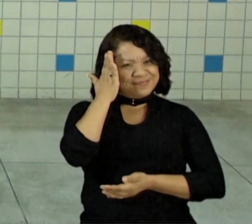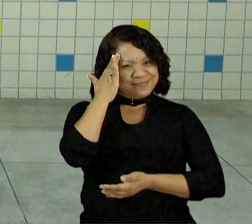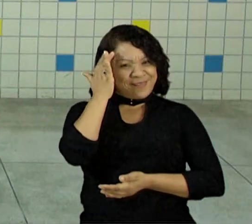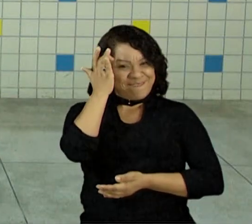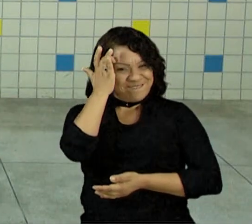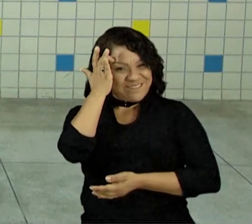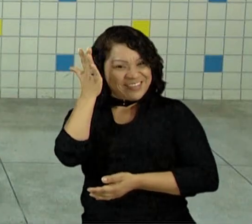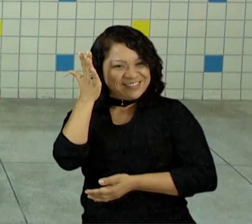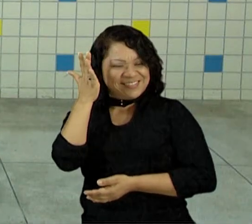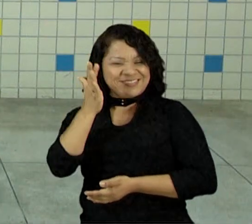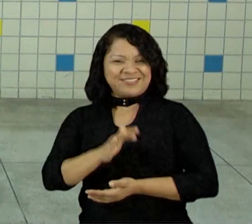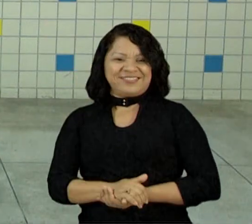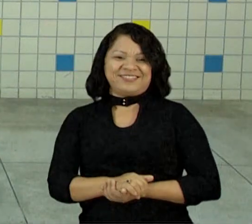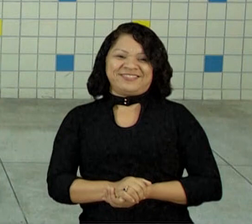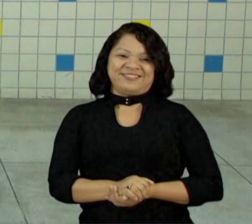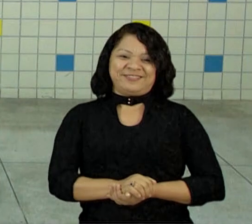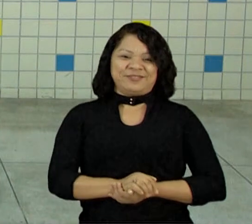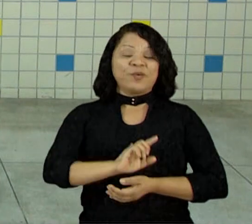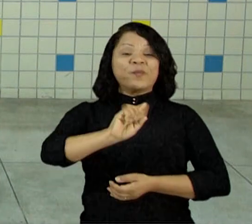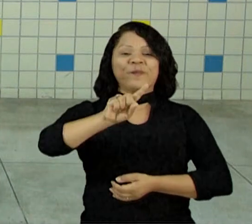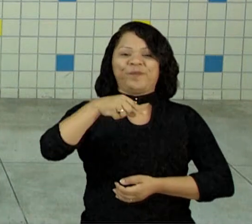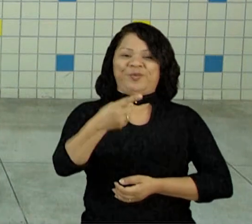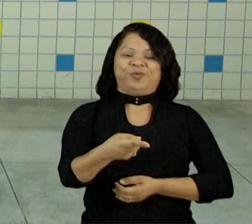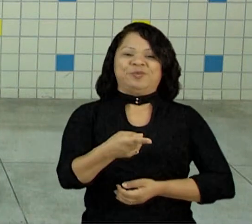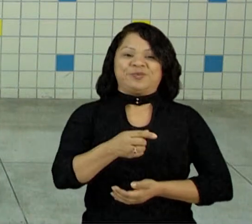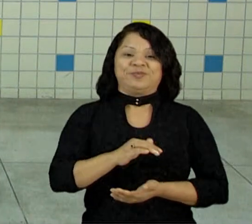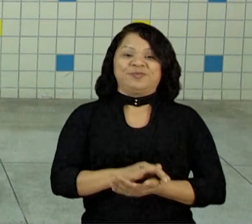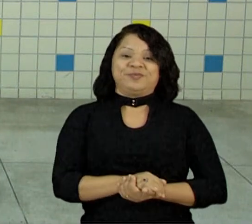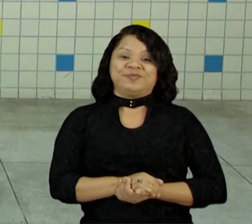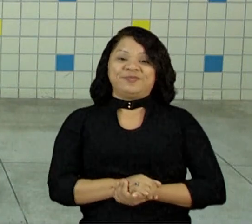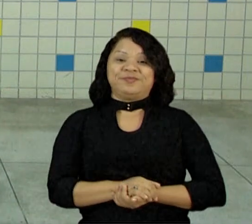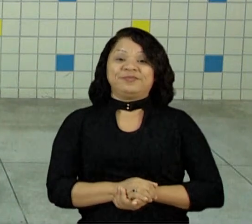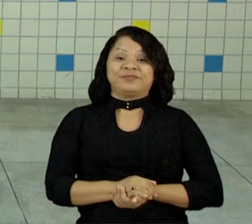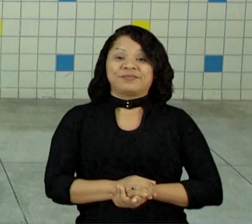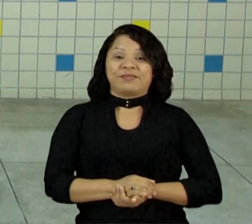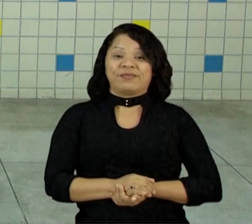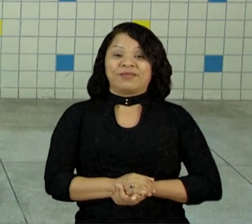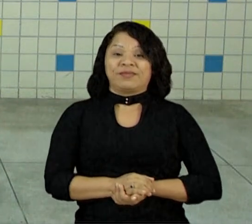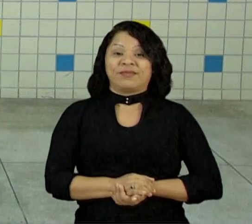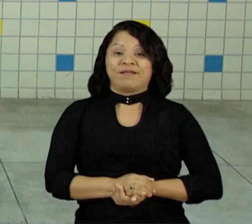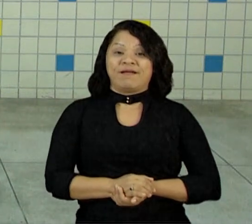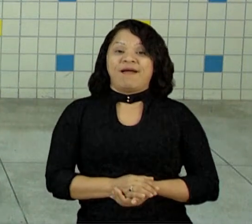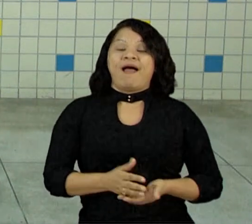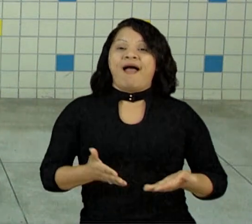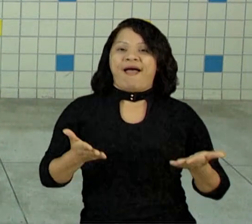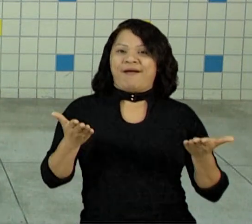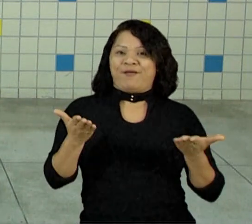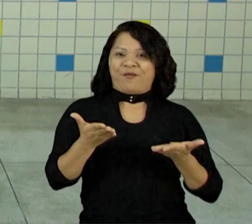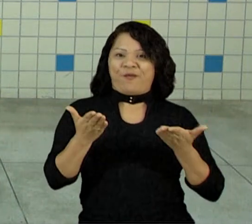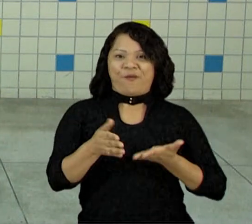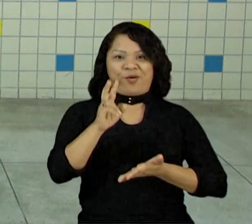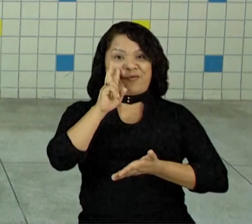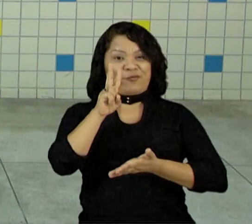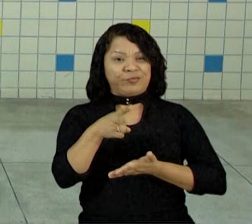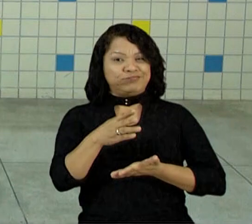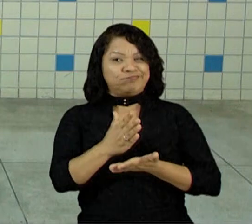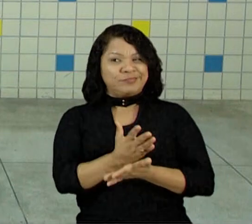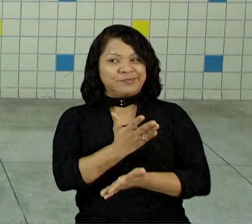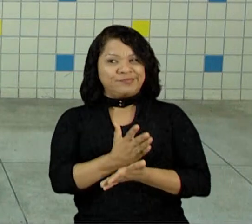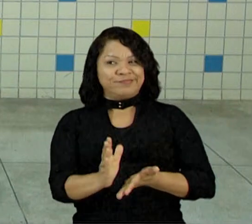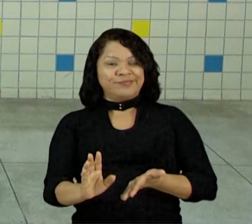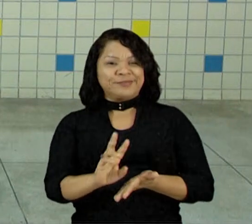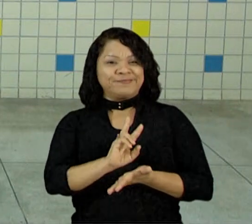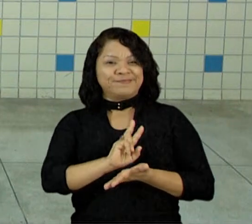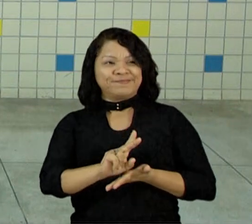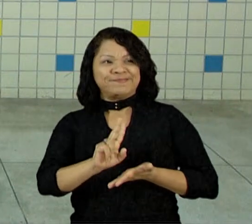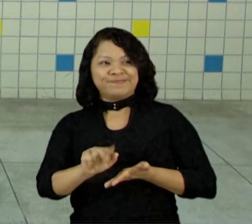Fácil, não é? Vamos para o próximo? Hoje também nós vamos ver algumas coisinhas assim para facilitar